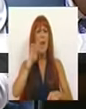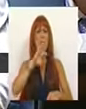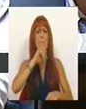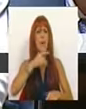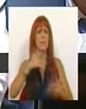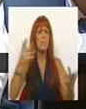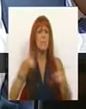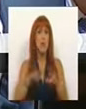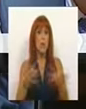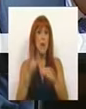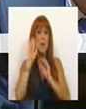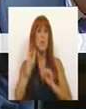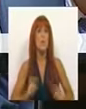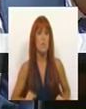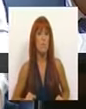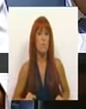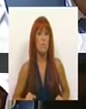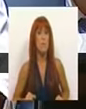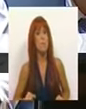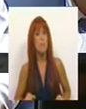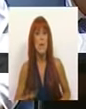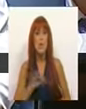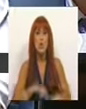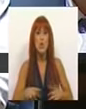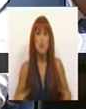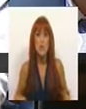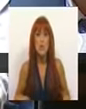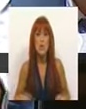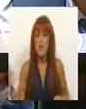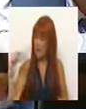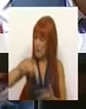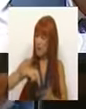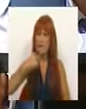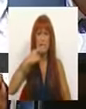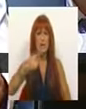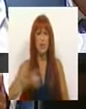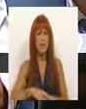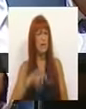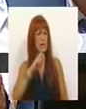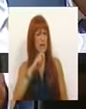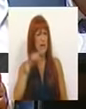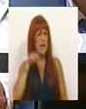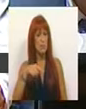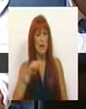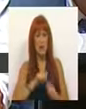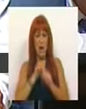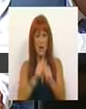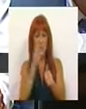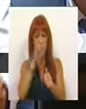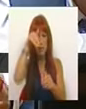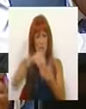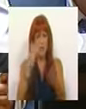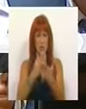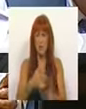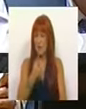mais comunidade educativa e, portanto, Sr. Deputado, vir aqui dizer que há 3 mil assistentes operacionais nas